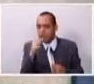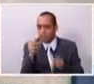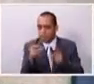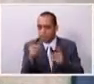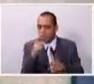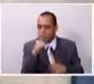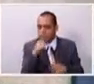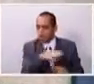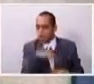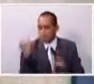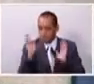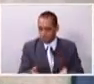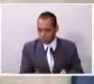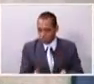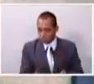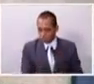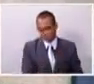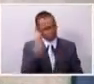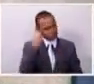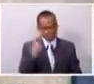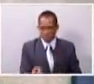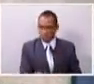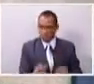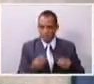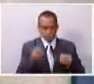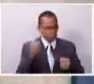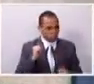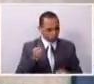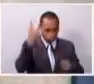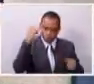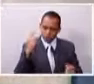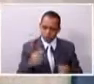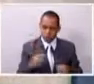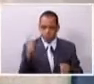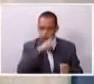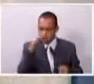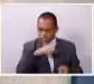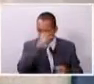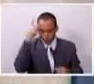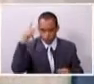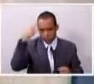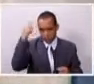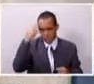alguém? Isso é uma coisa estúpida, absurda, hipócrita das pessoas que